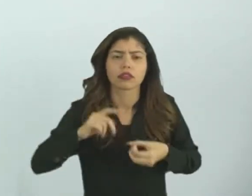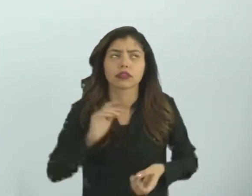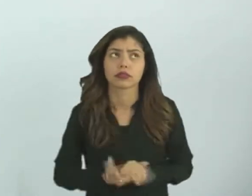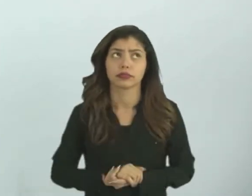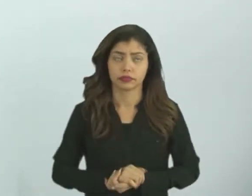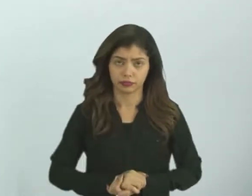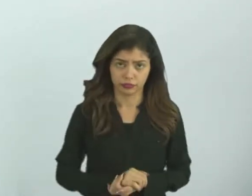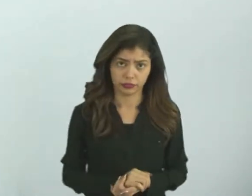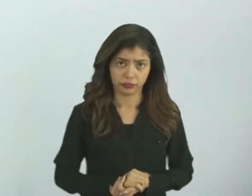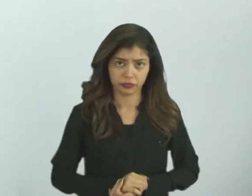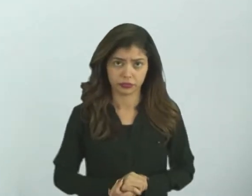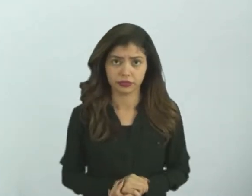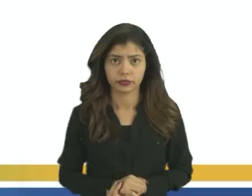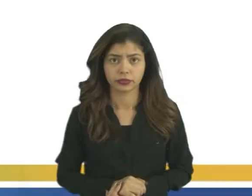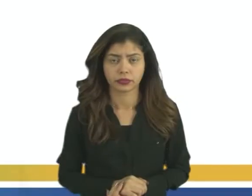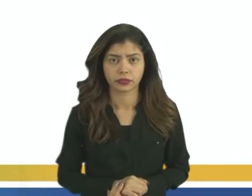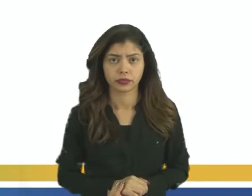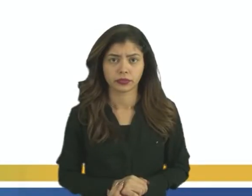lá!